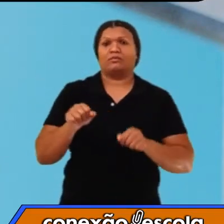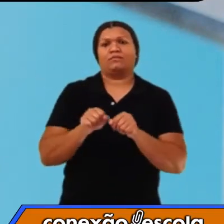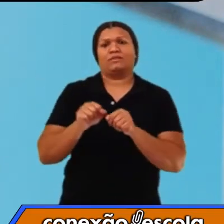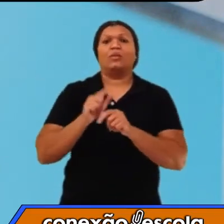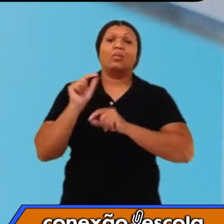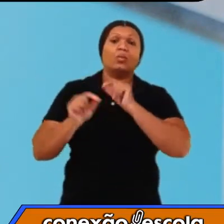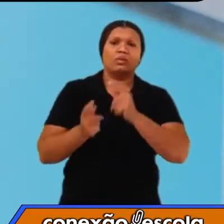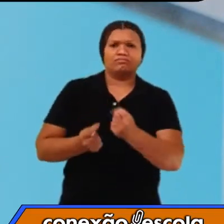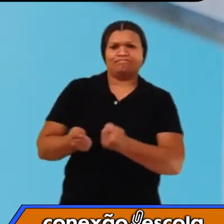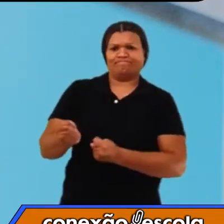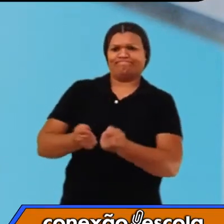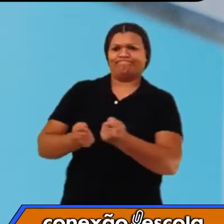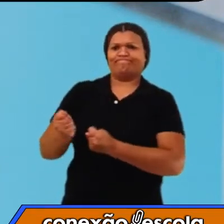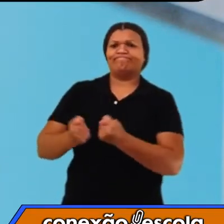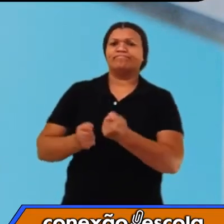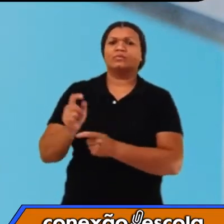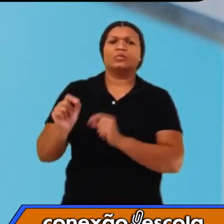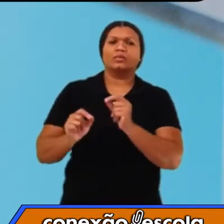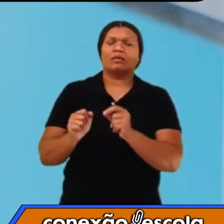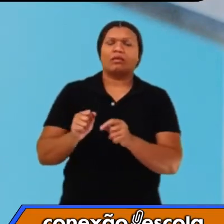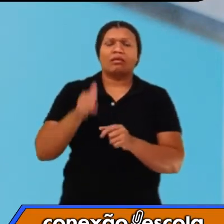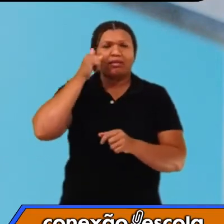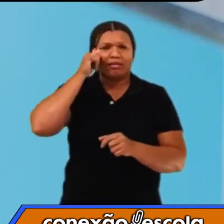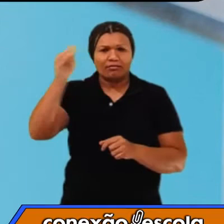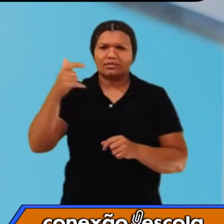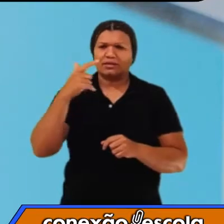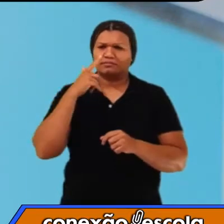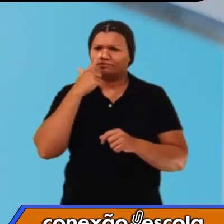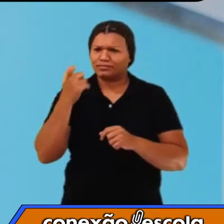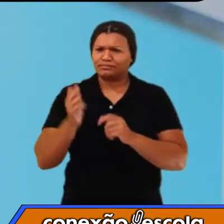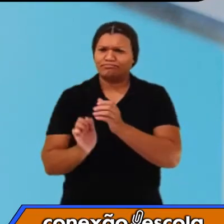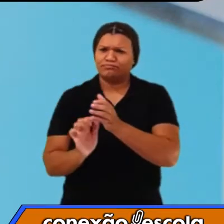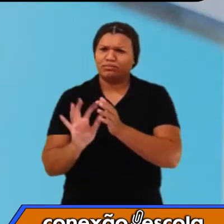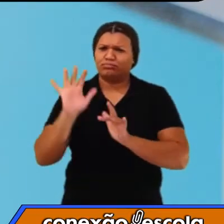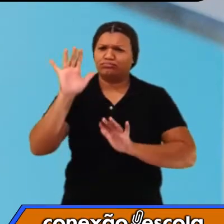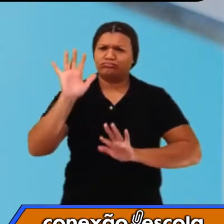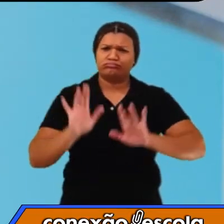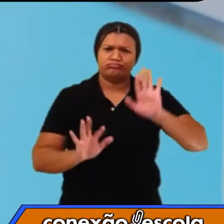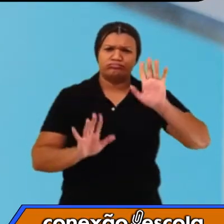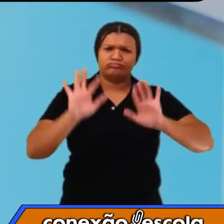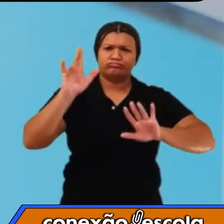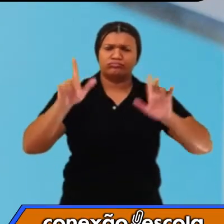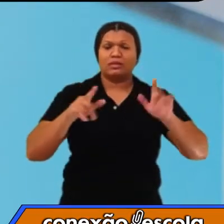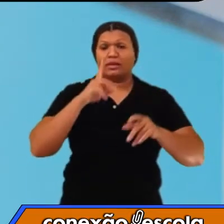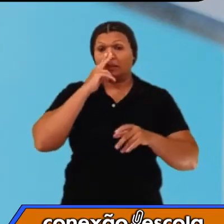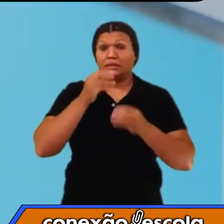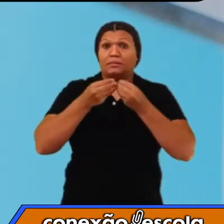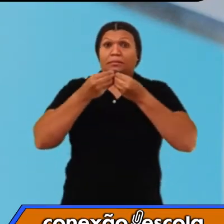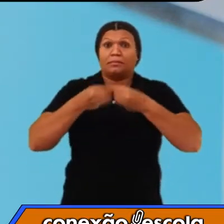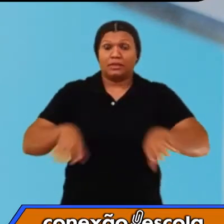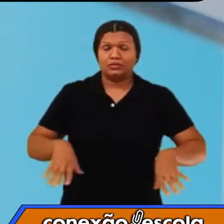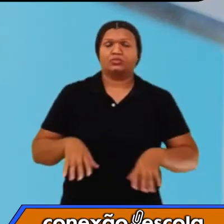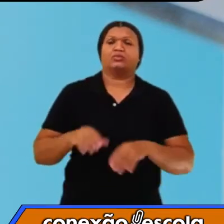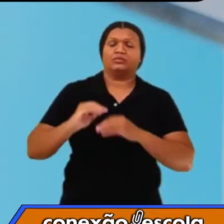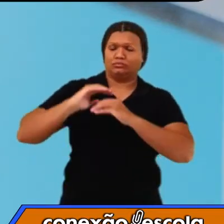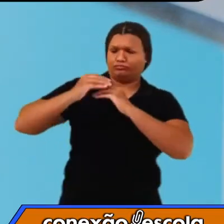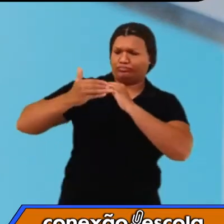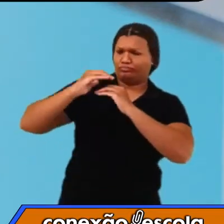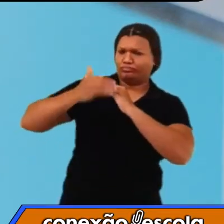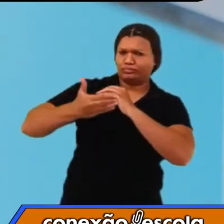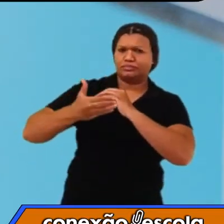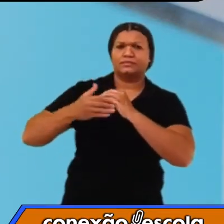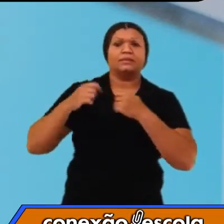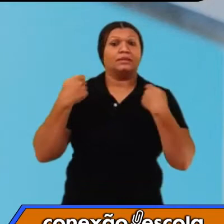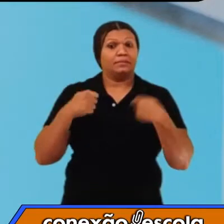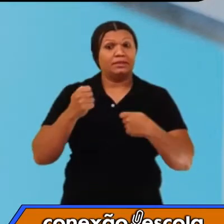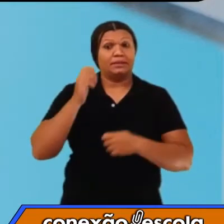por exemplo, da emissão de certos gases que estão prejudicando essa camada. Nós temos que pensar nessa